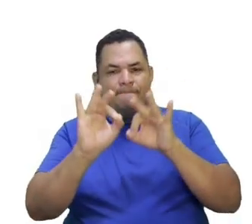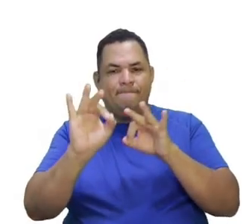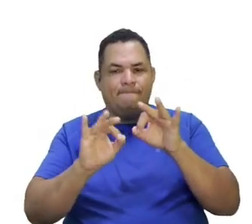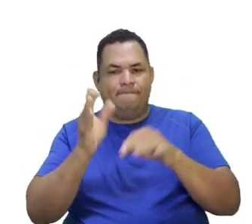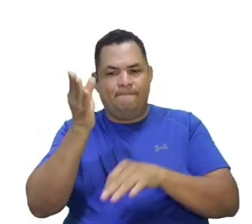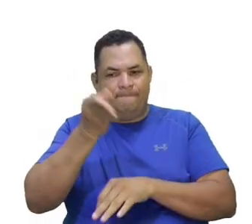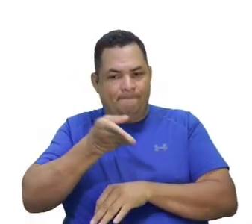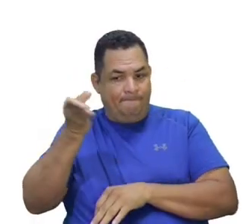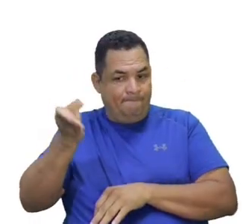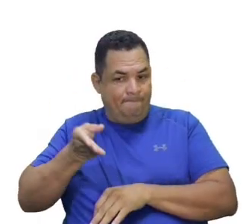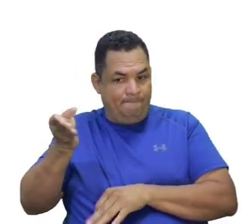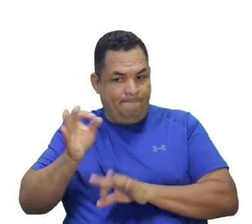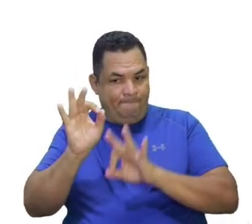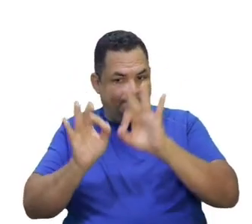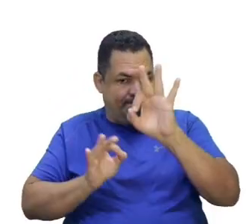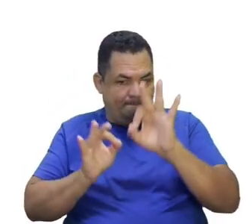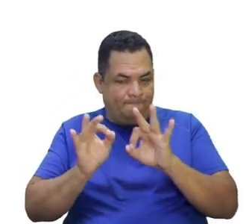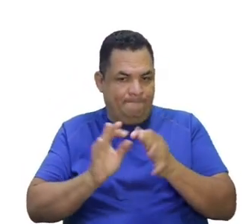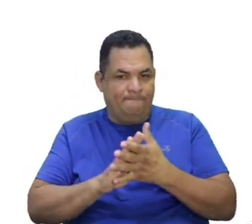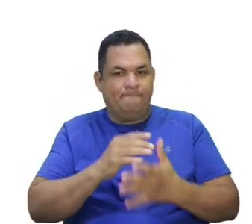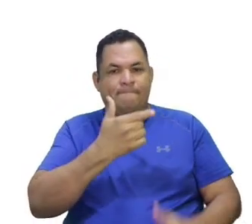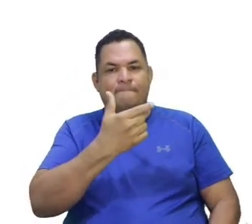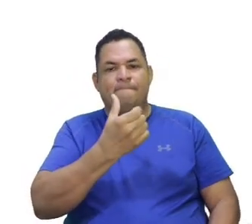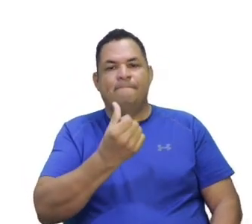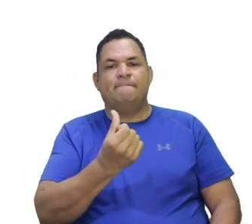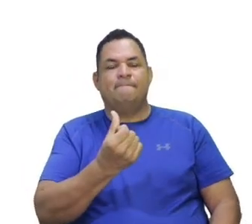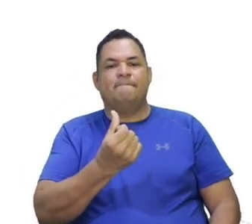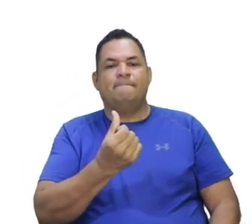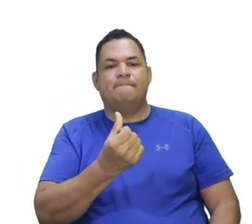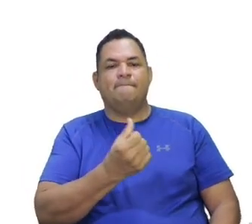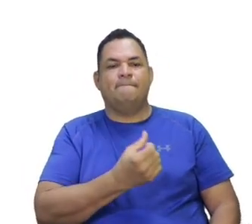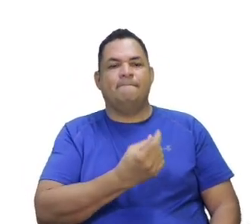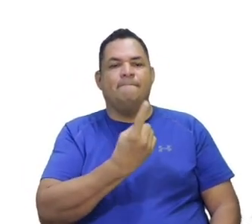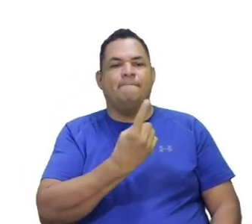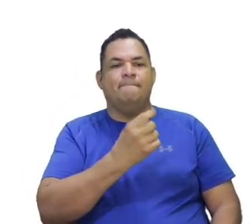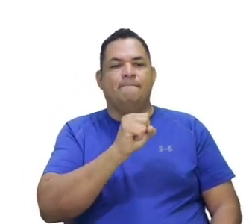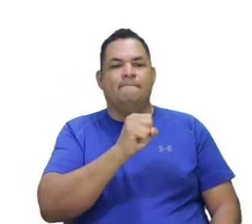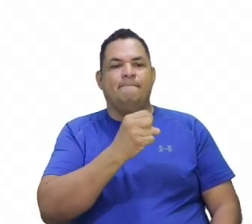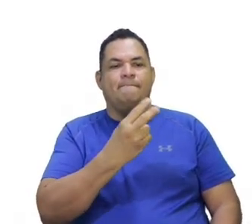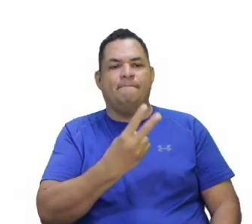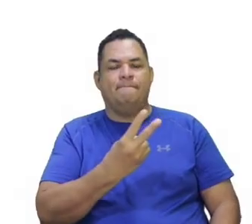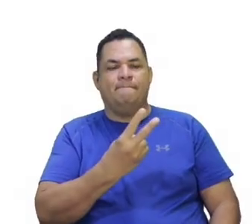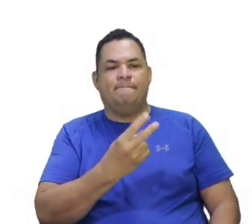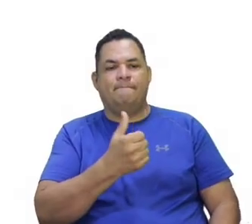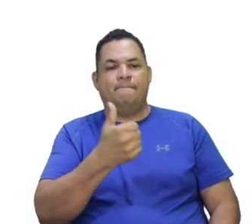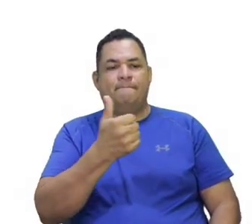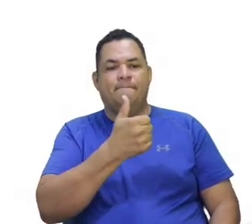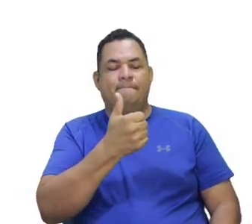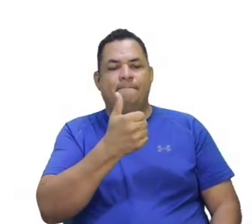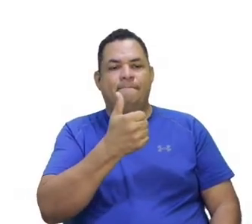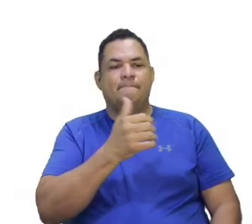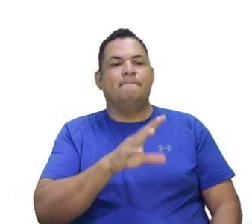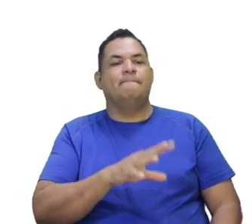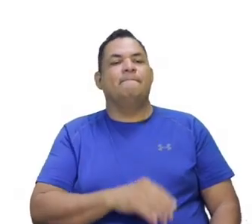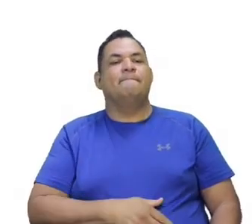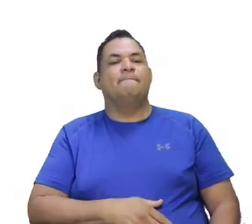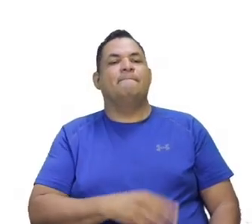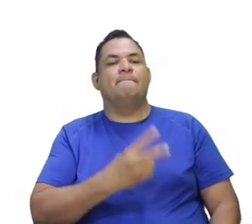o diagrama. Vamos lá, 26 elétrons. 1s2, primeira camada está